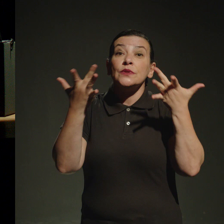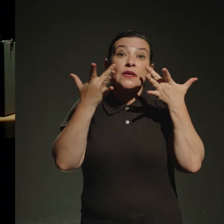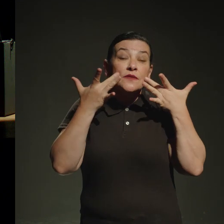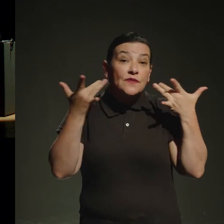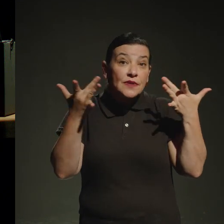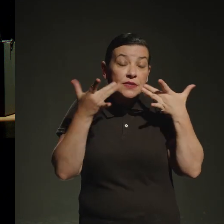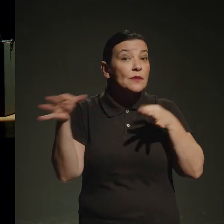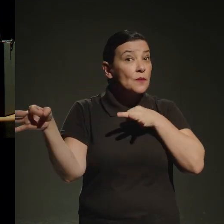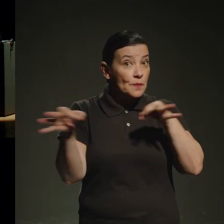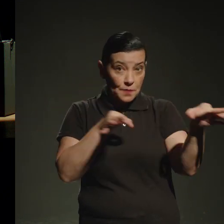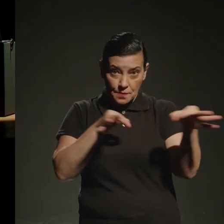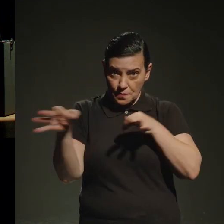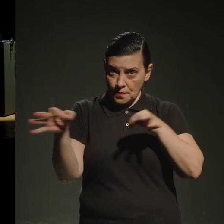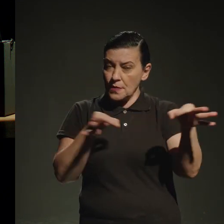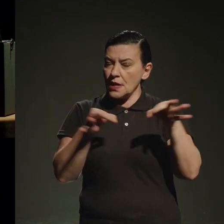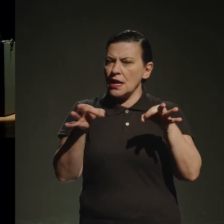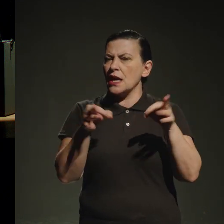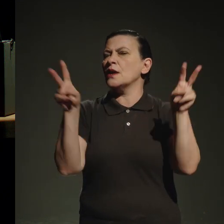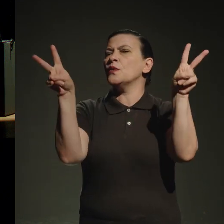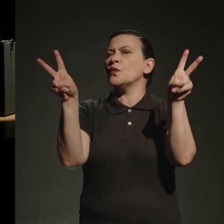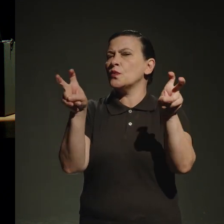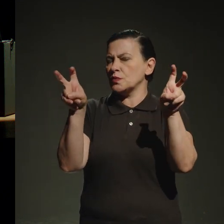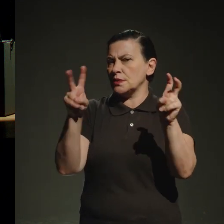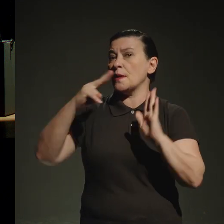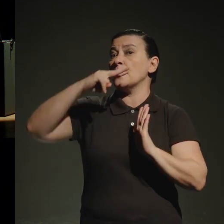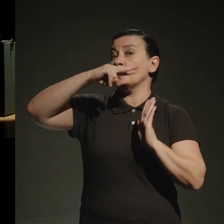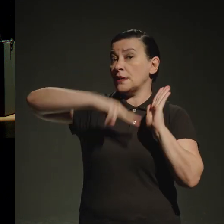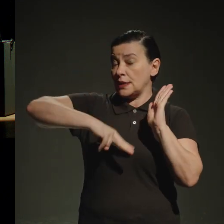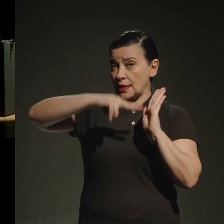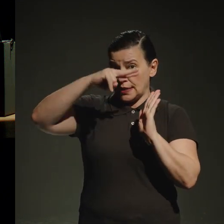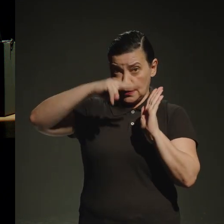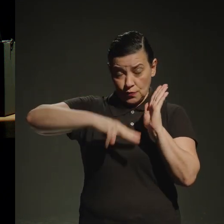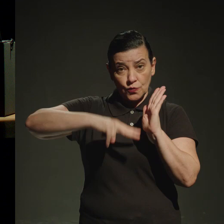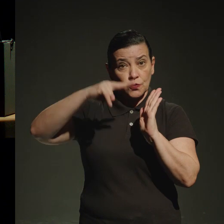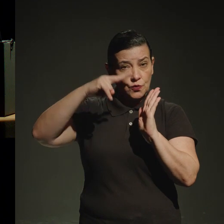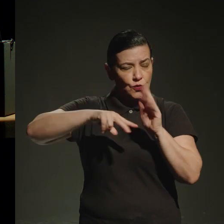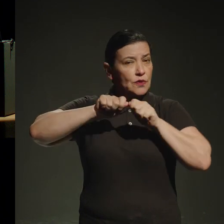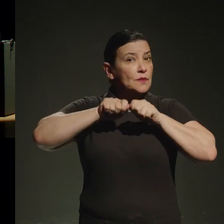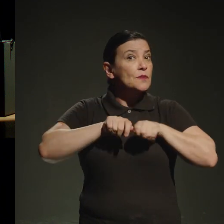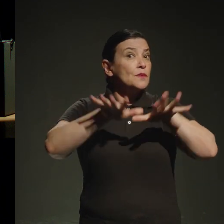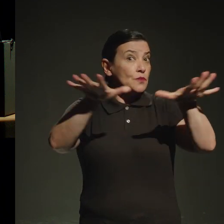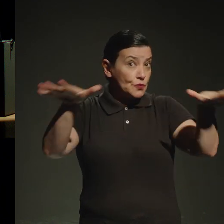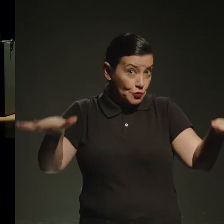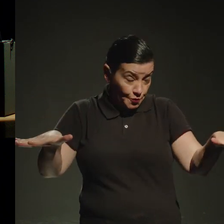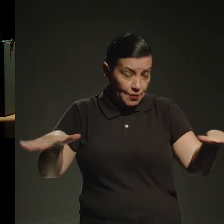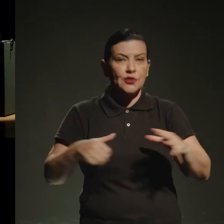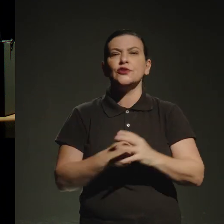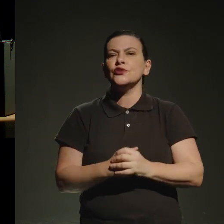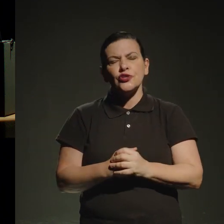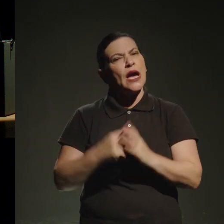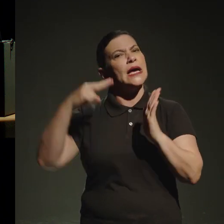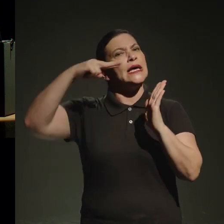para uma terceira versão. Só que nessa, o diretor Luiz Arthur é substituído pelo próprio